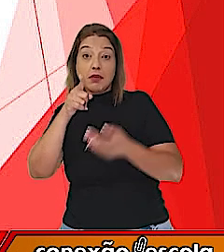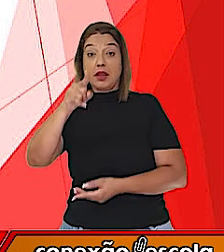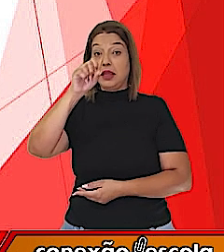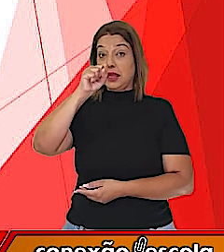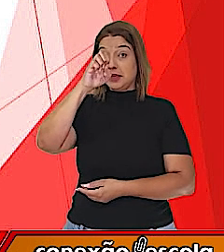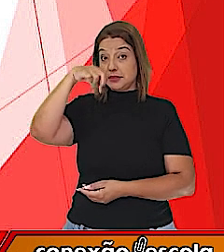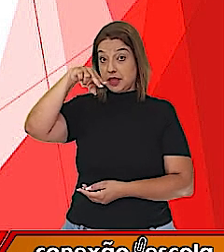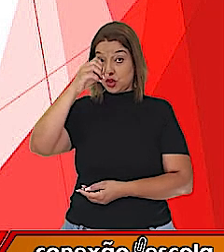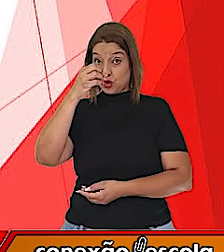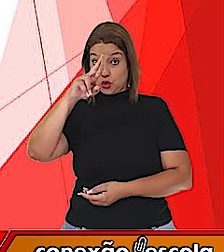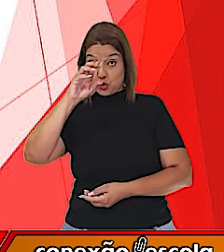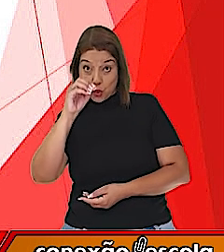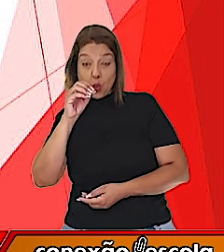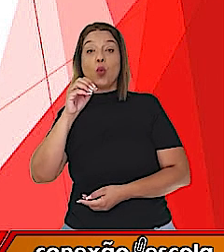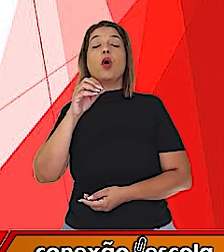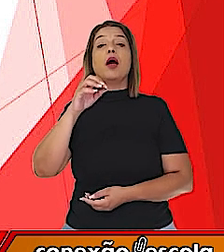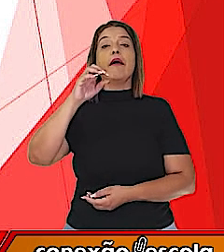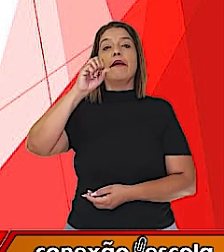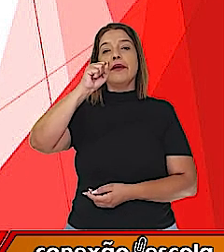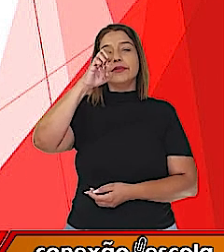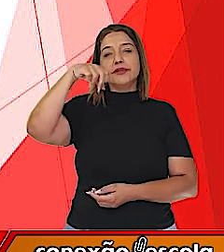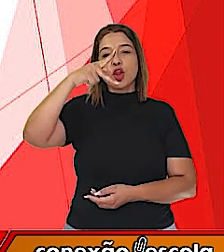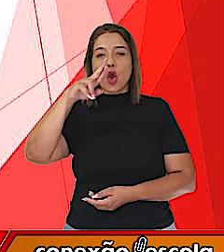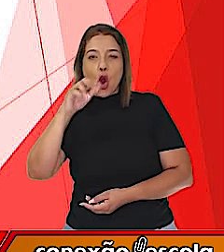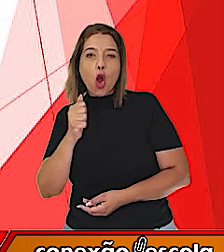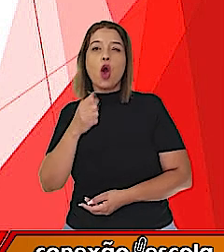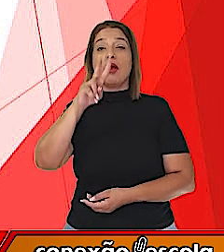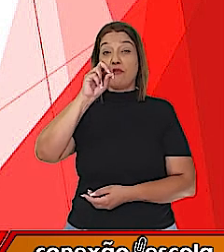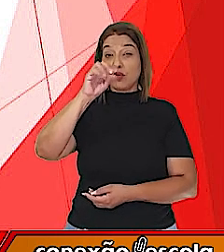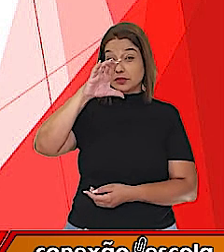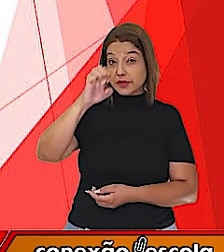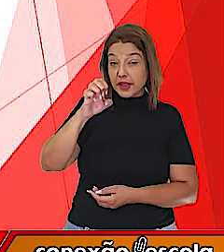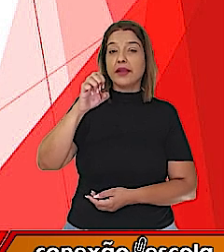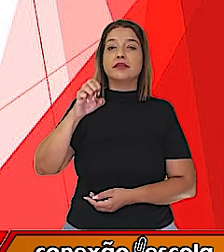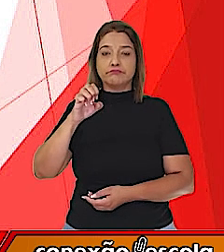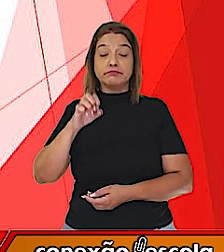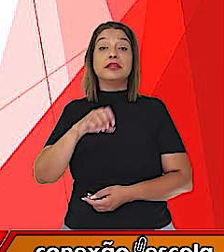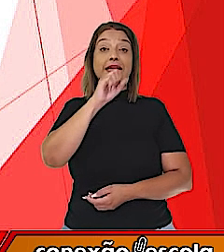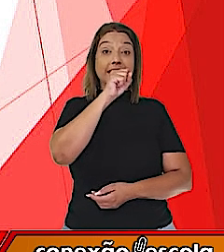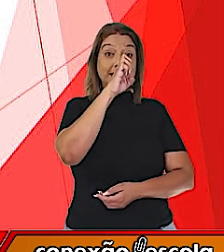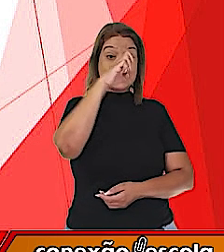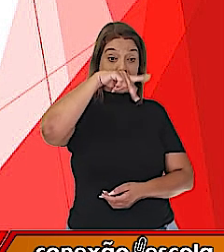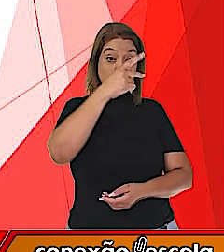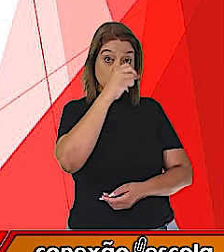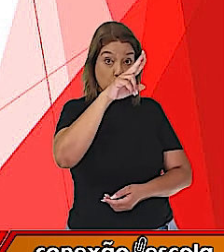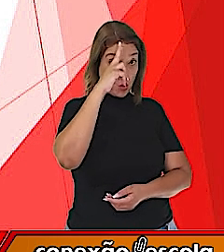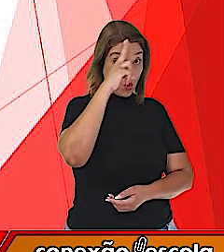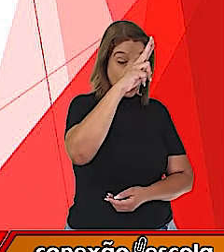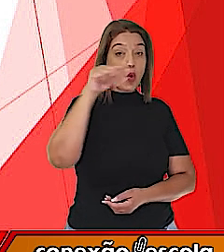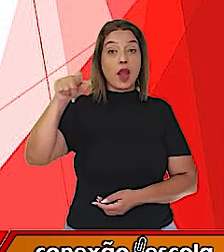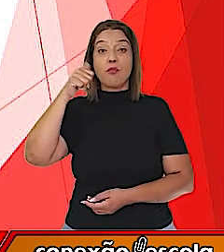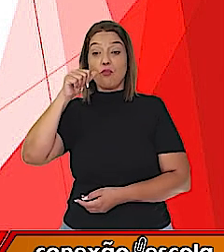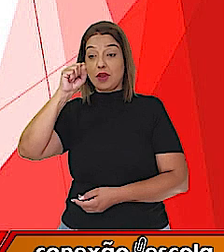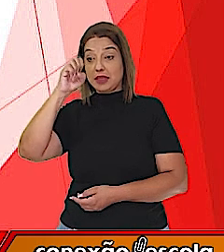senhor, a senhora, você, vocês. O senhor e a senhora são empregados no